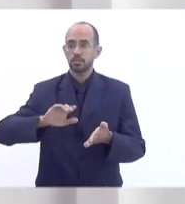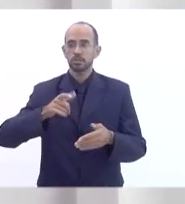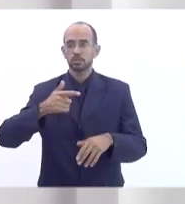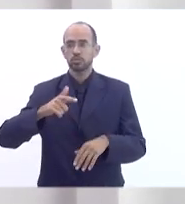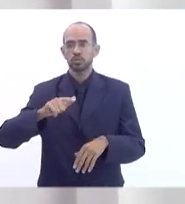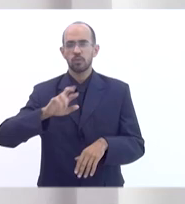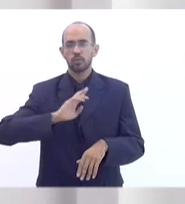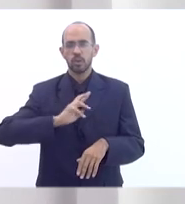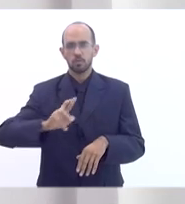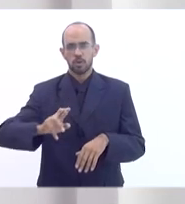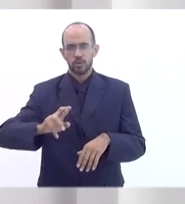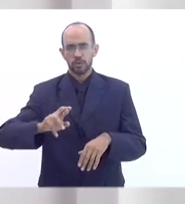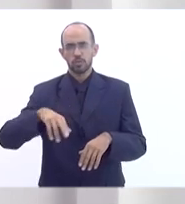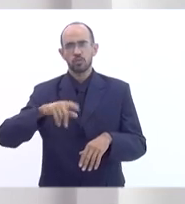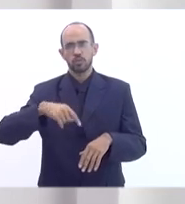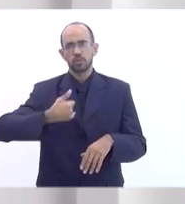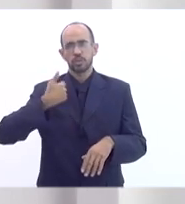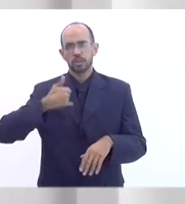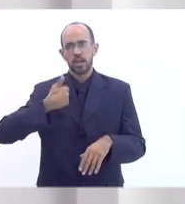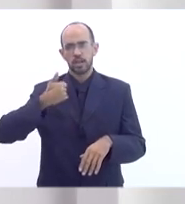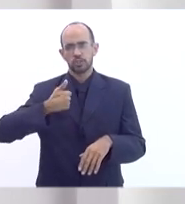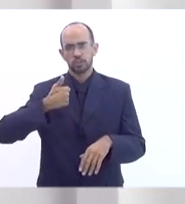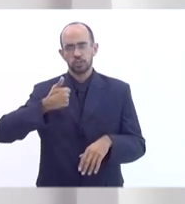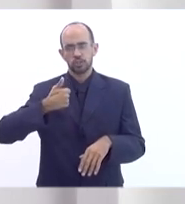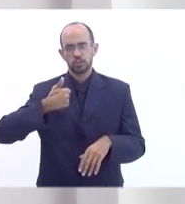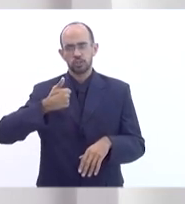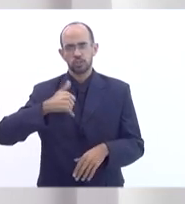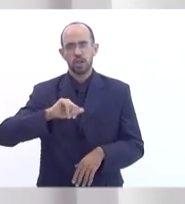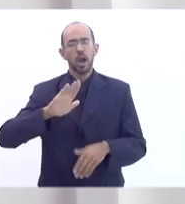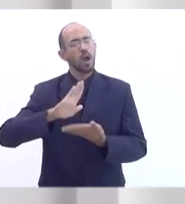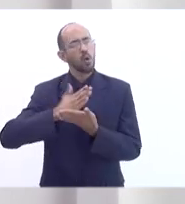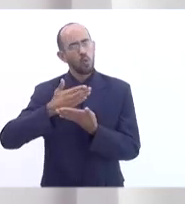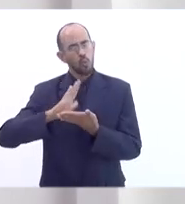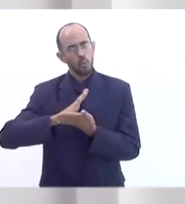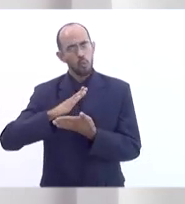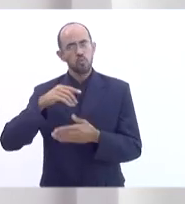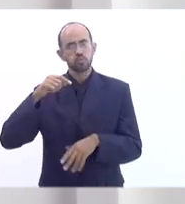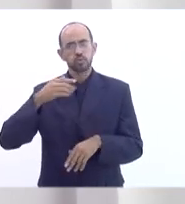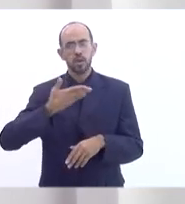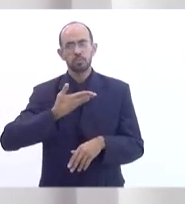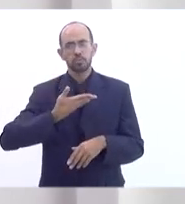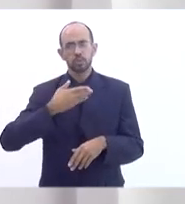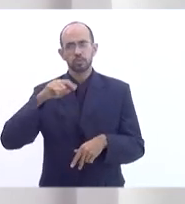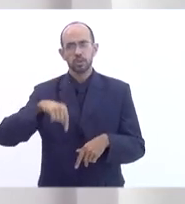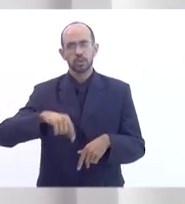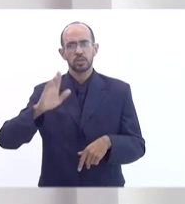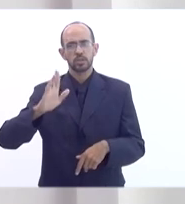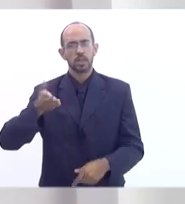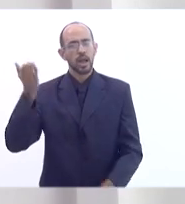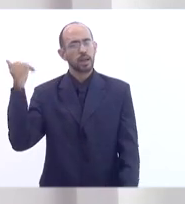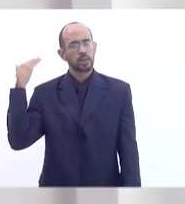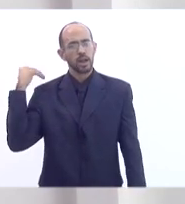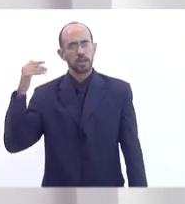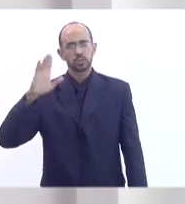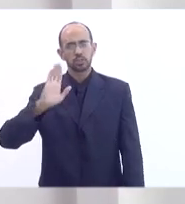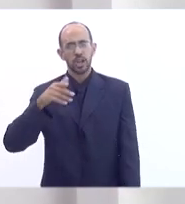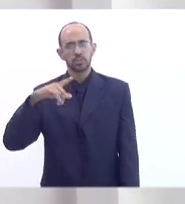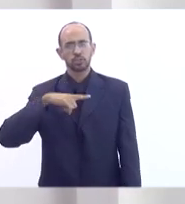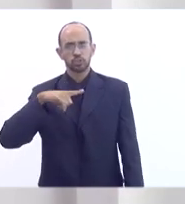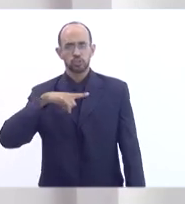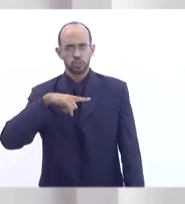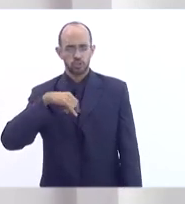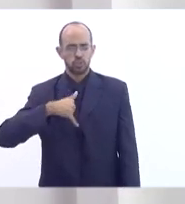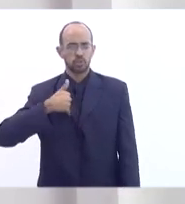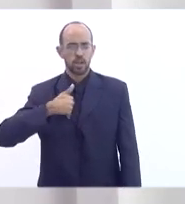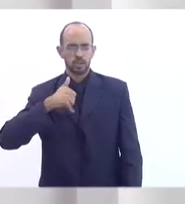o que não fosse o critério de idade temos alguns colegas entre nós que tem já tinham E como